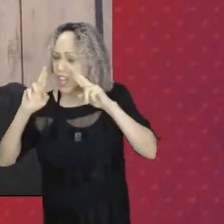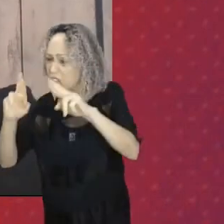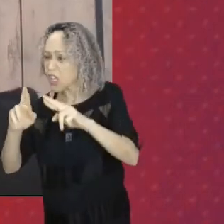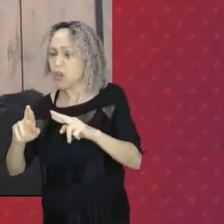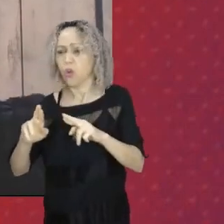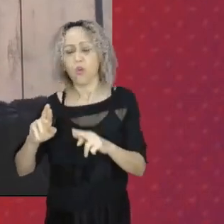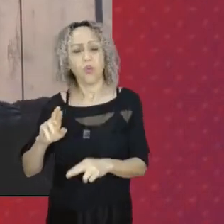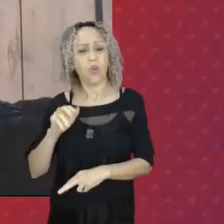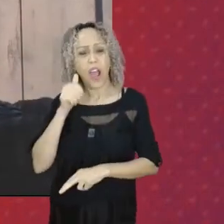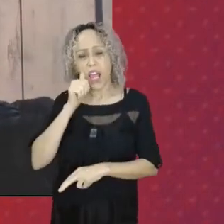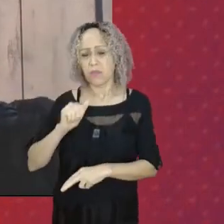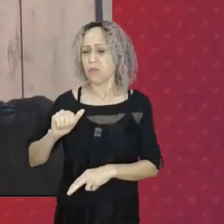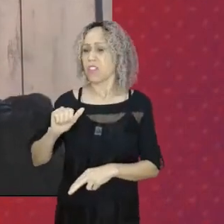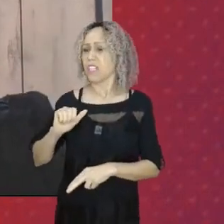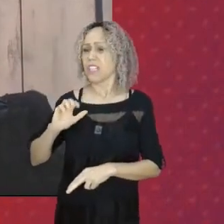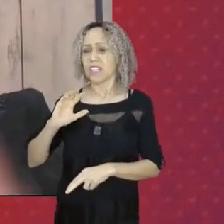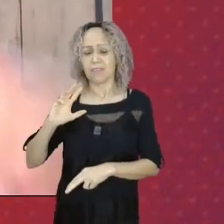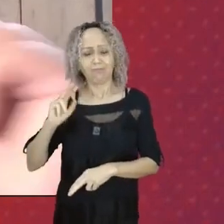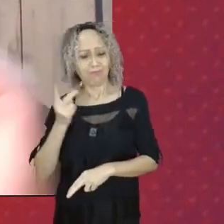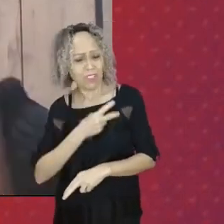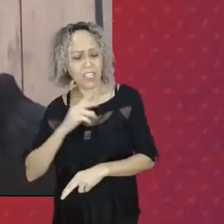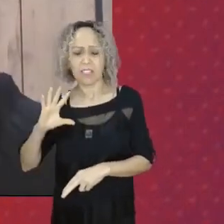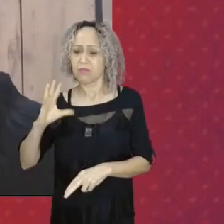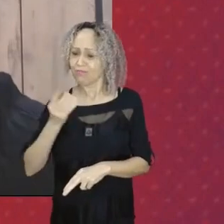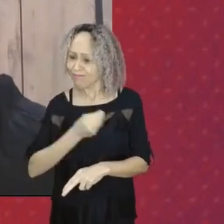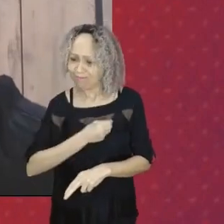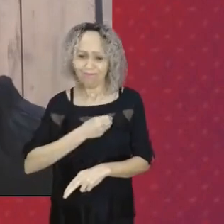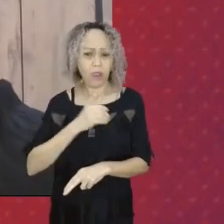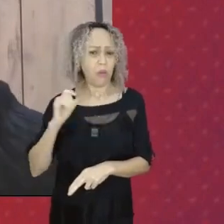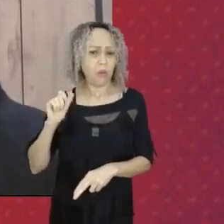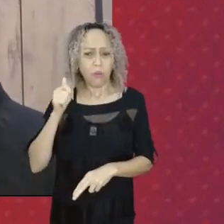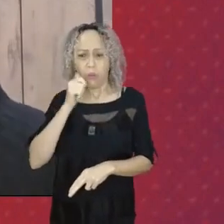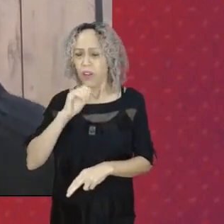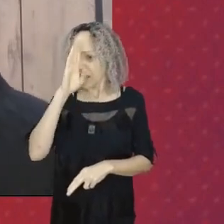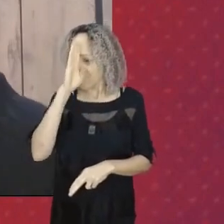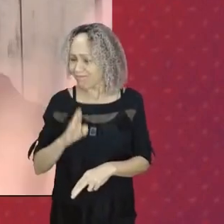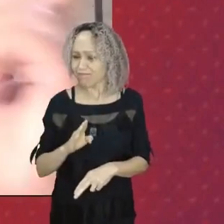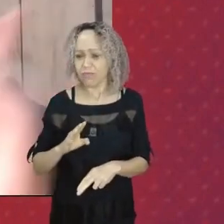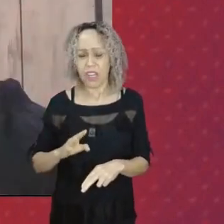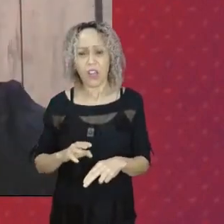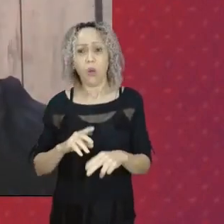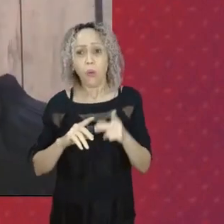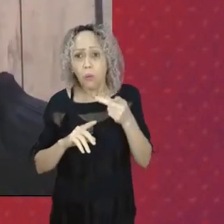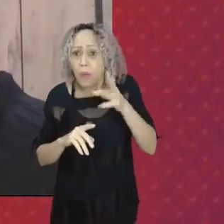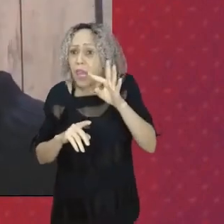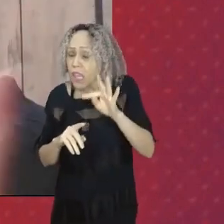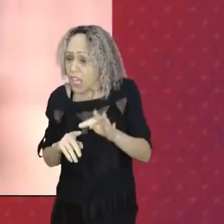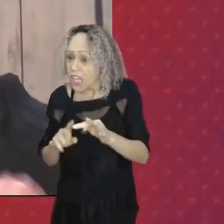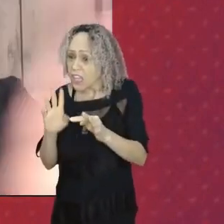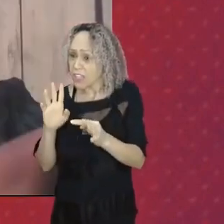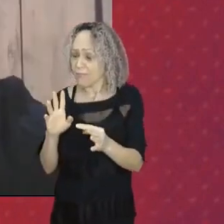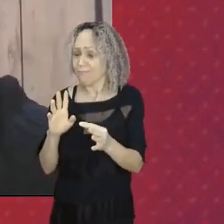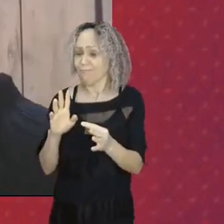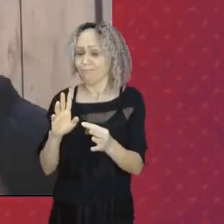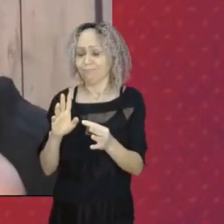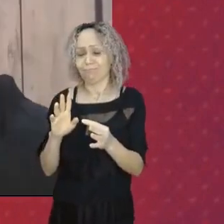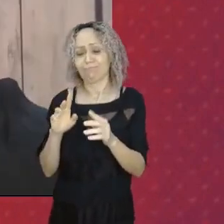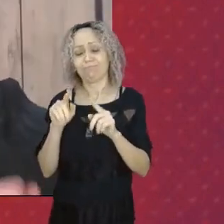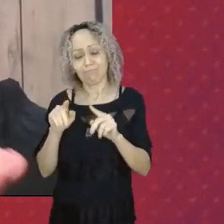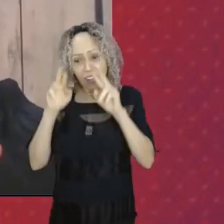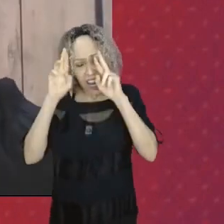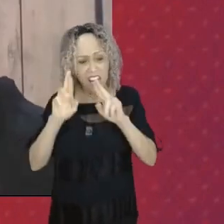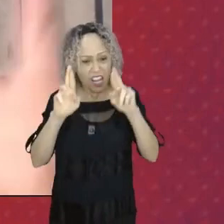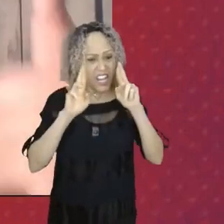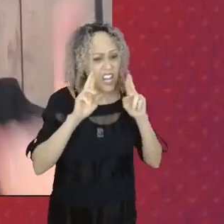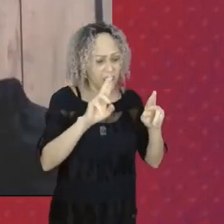transexuais, hoje estarmos onde nós estamos. Então, se você é uma pessoa transexual, se você é uma mulher, né, não importa cis ou trans, viu